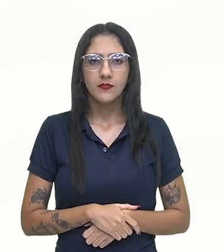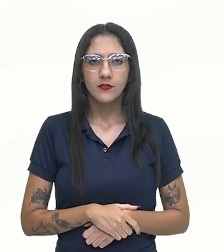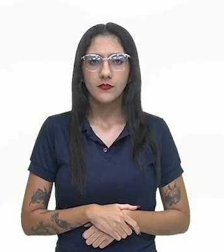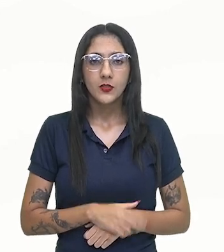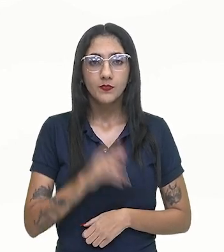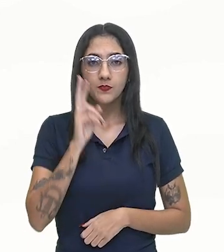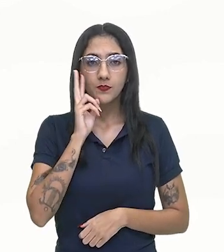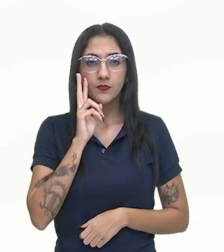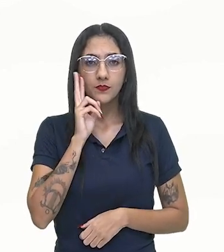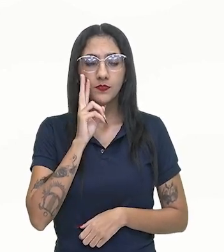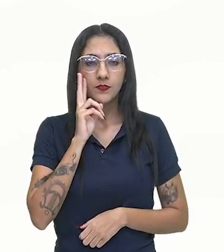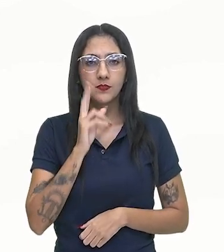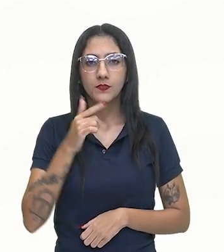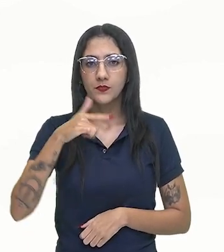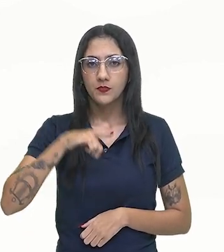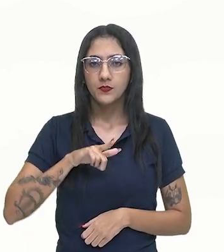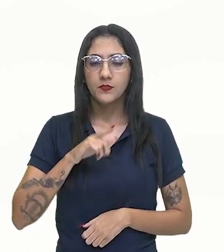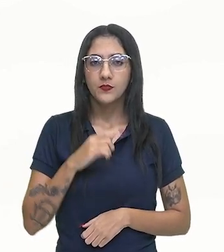Quilômetro quadrado,